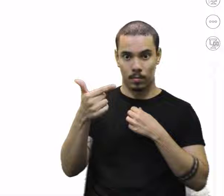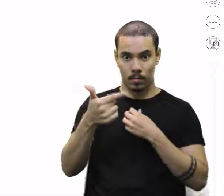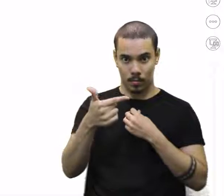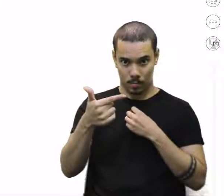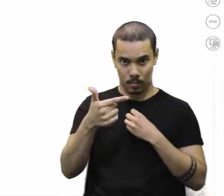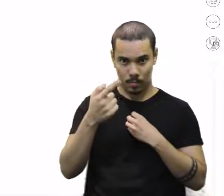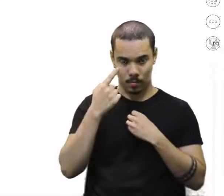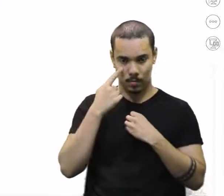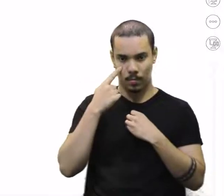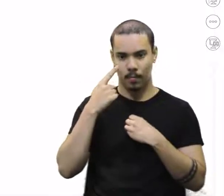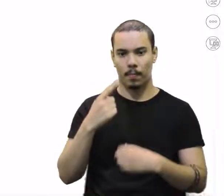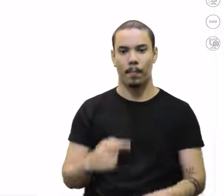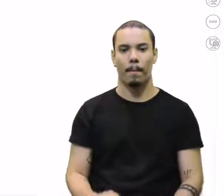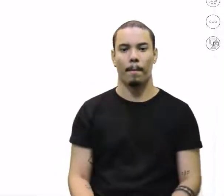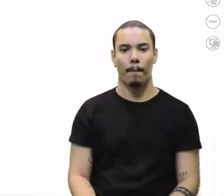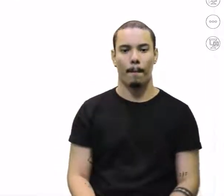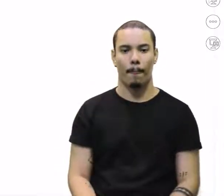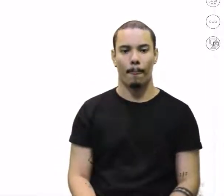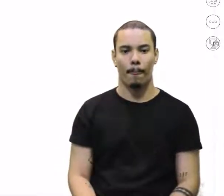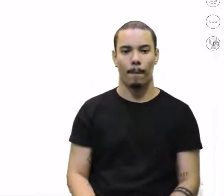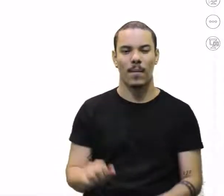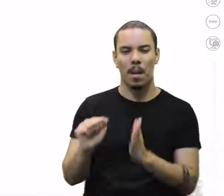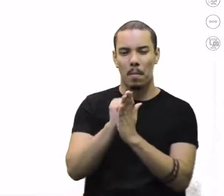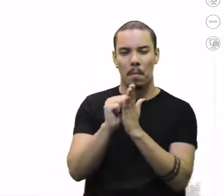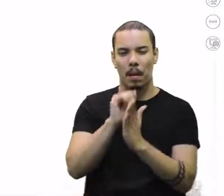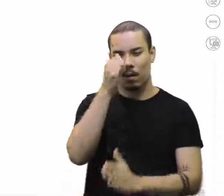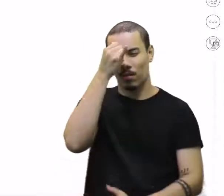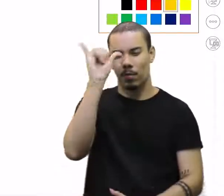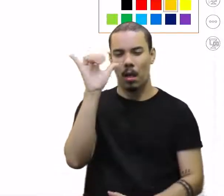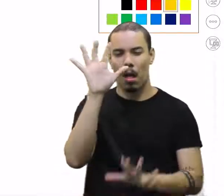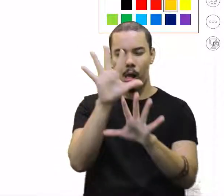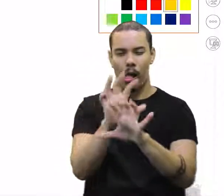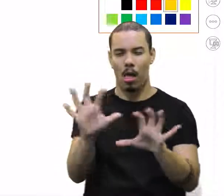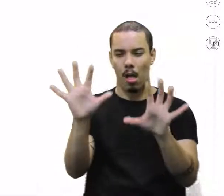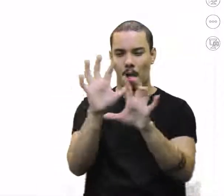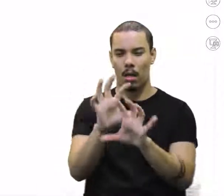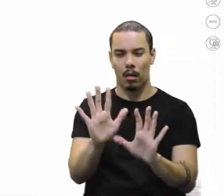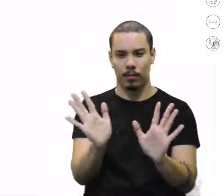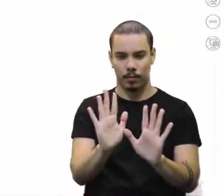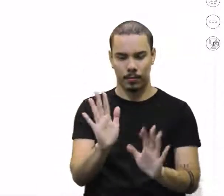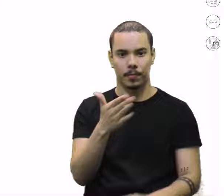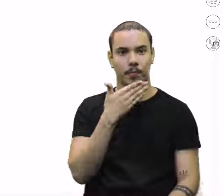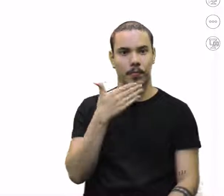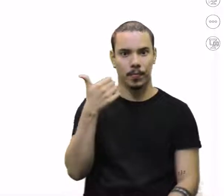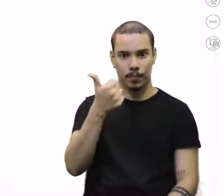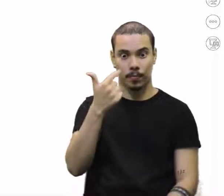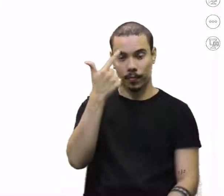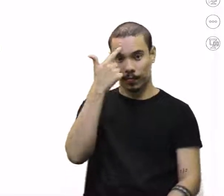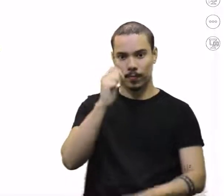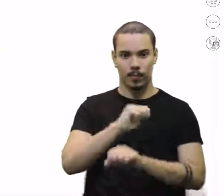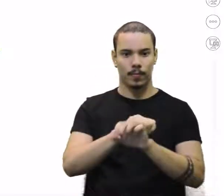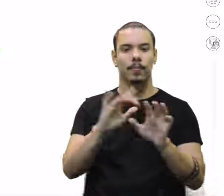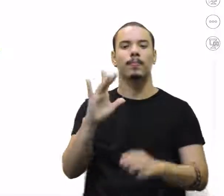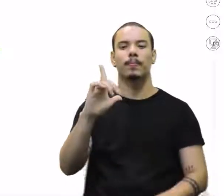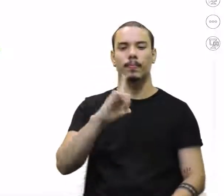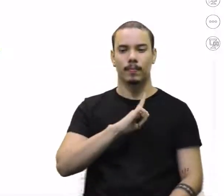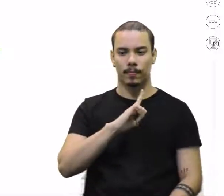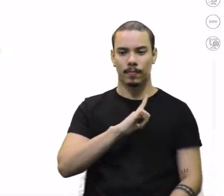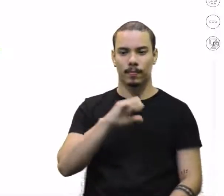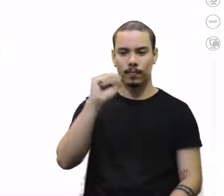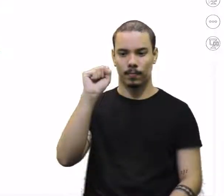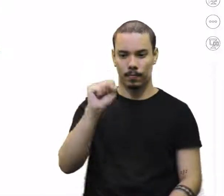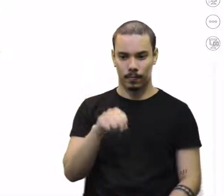Vamos olhar? Deixa eu apagar para a gente não ficar com muita poluição visual. Se a gente for observar, nós temos sim